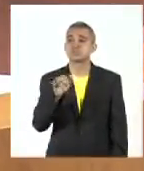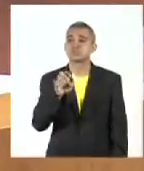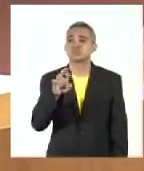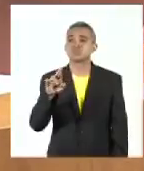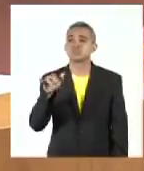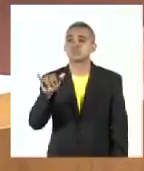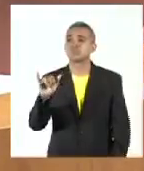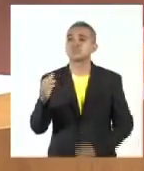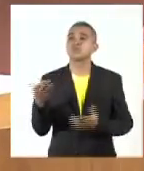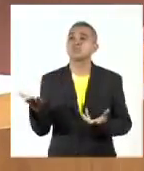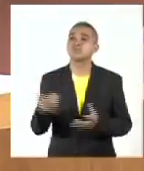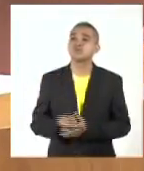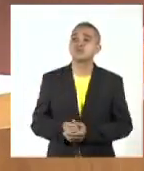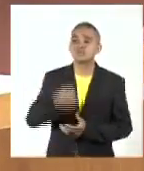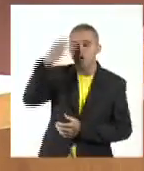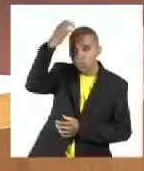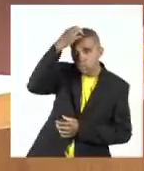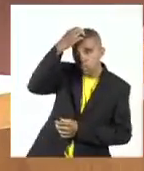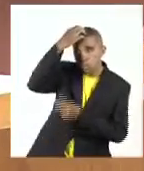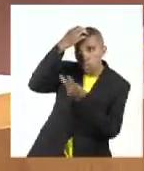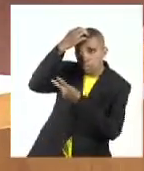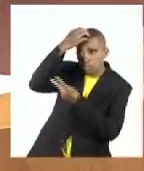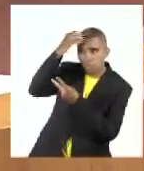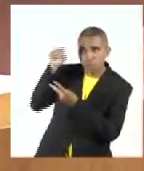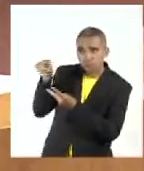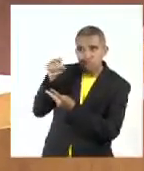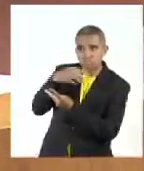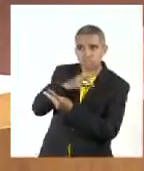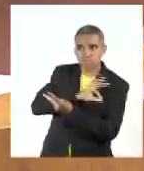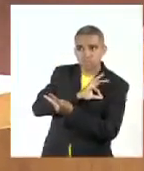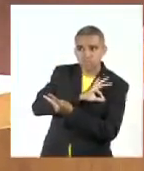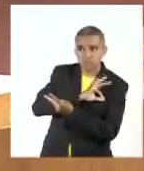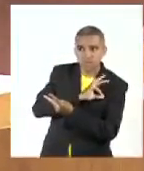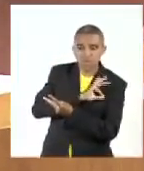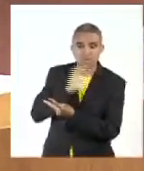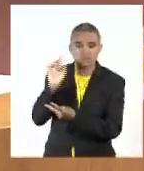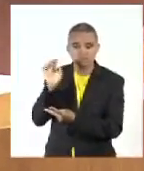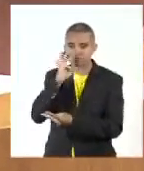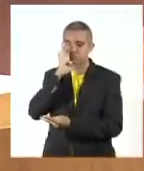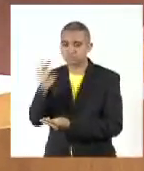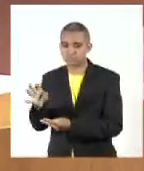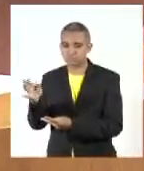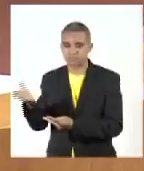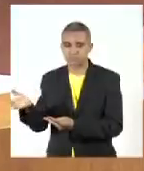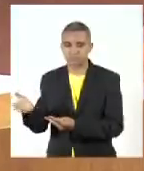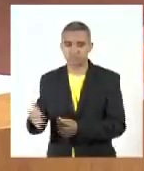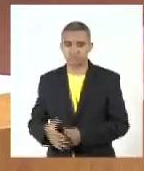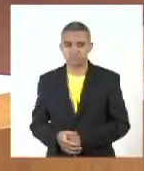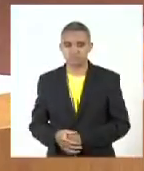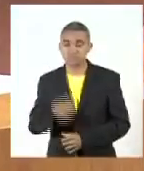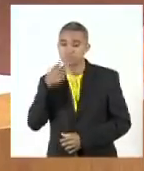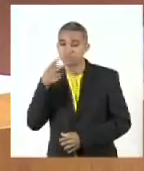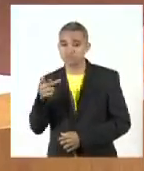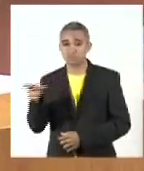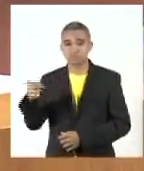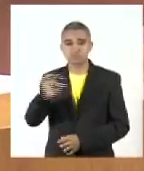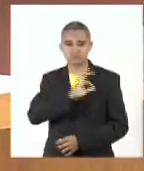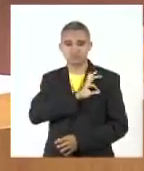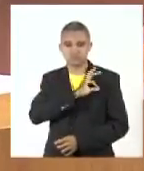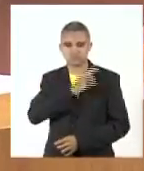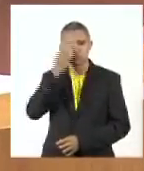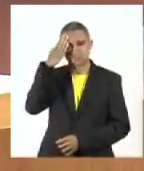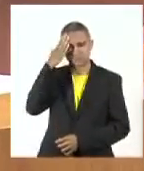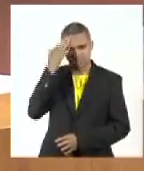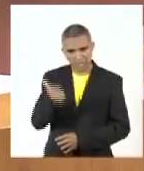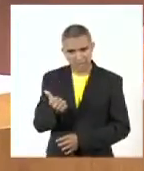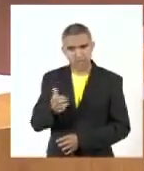os policiais. Ele já condenou dizendo que os policiais, deputado Edilásio, sabiam. Ele já deu